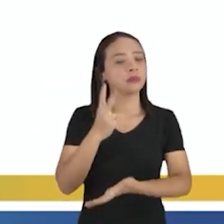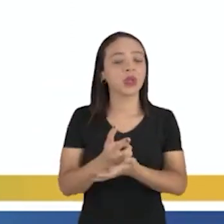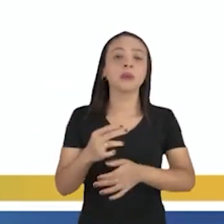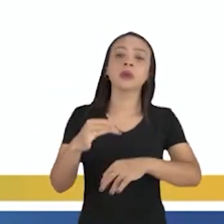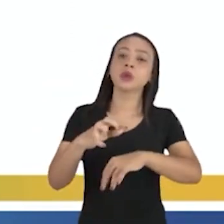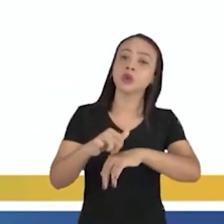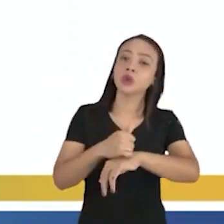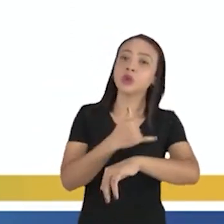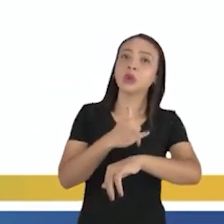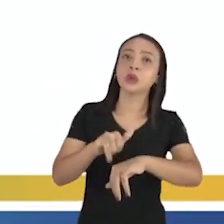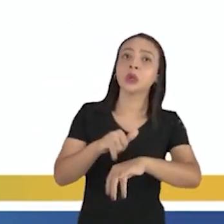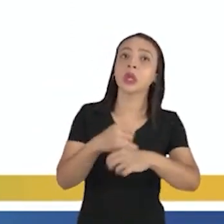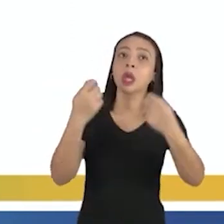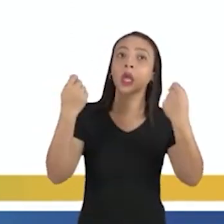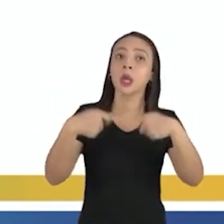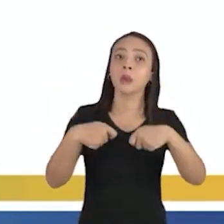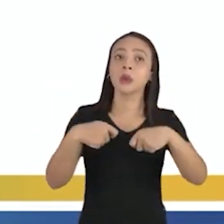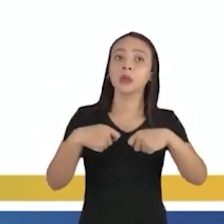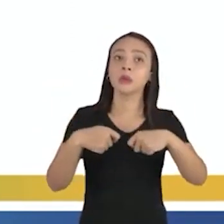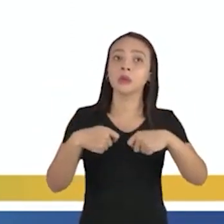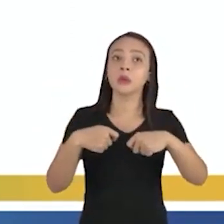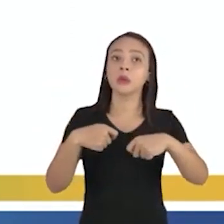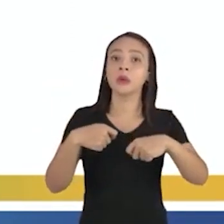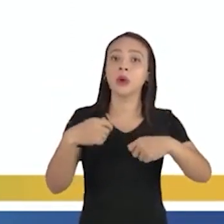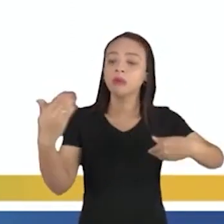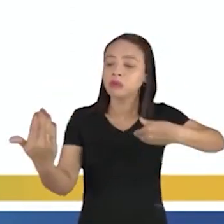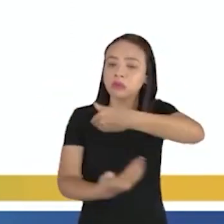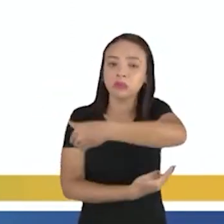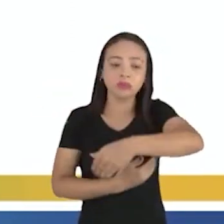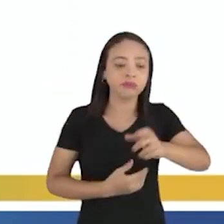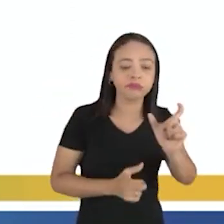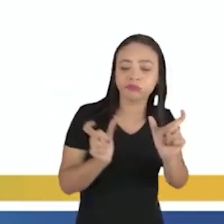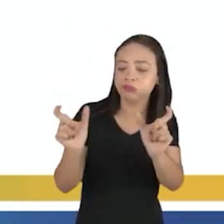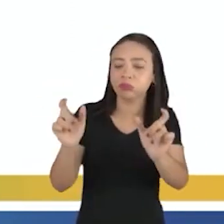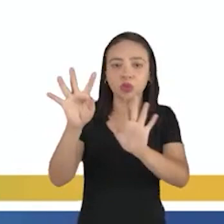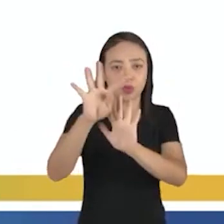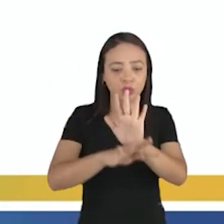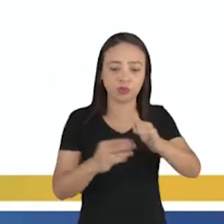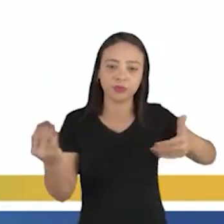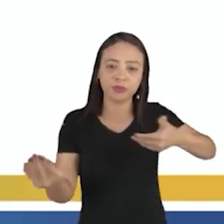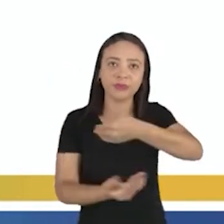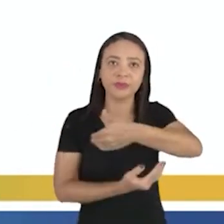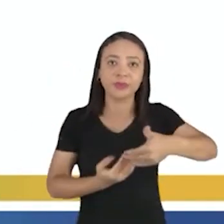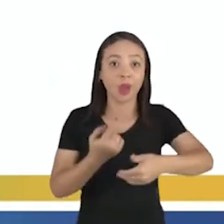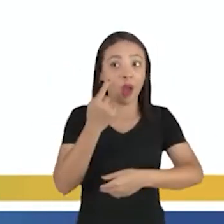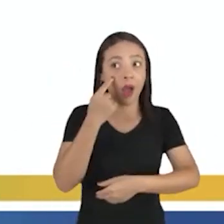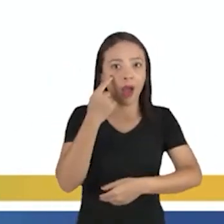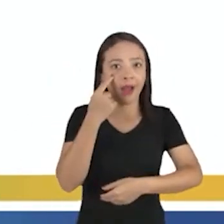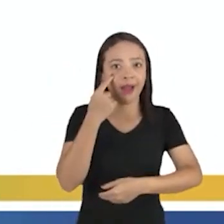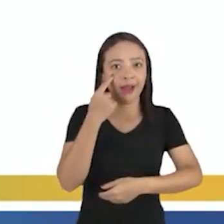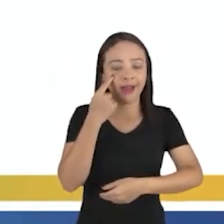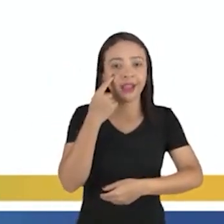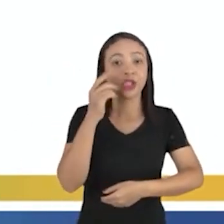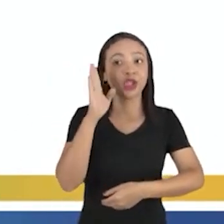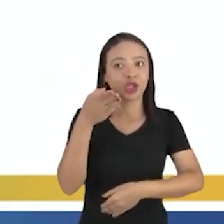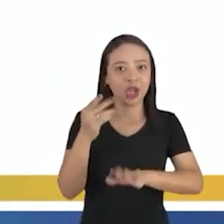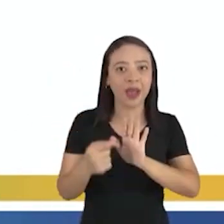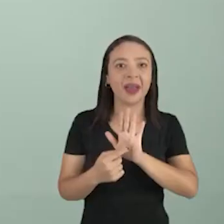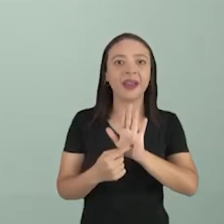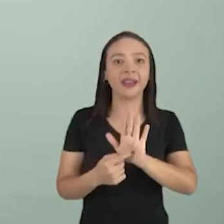constante do recurso que permitem a articulação entre suas partes. Olha o comando dessa questão. Ele já vem